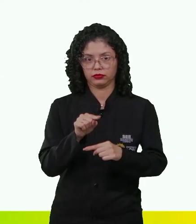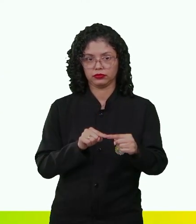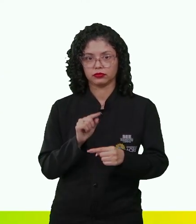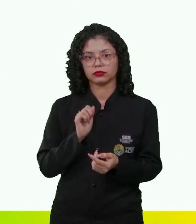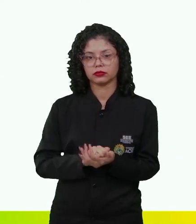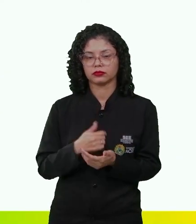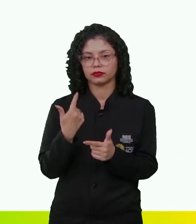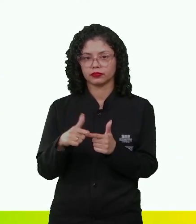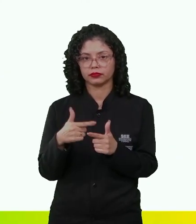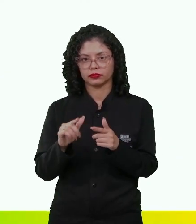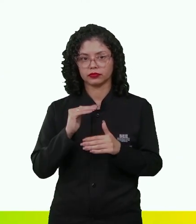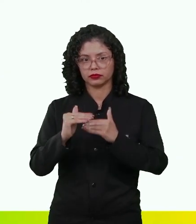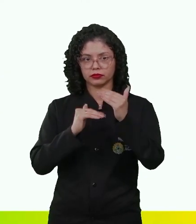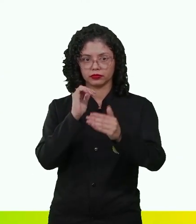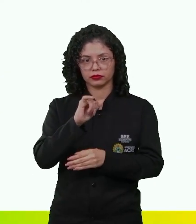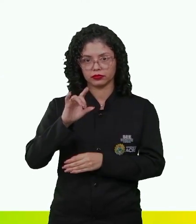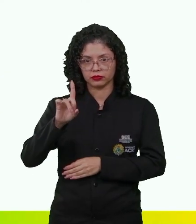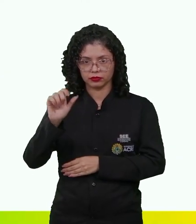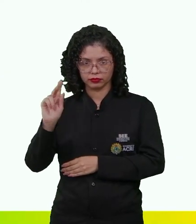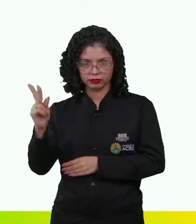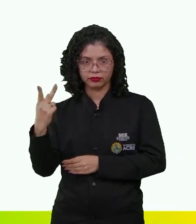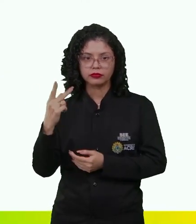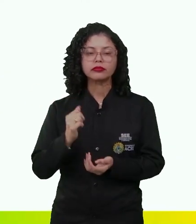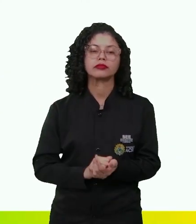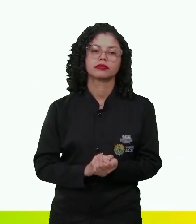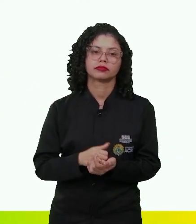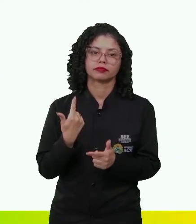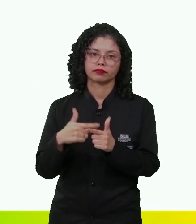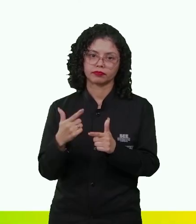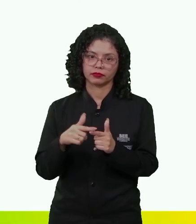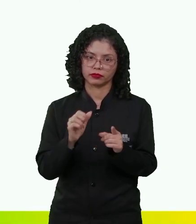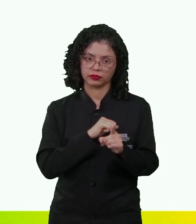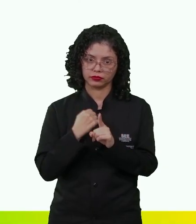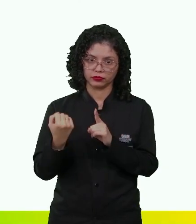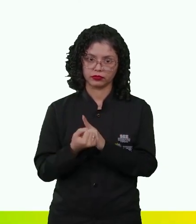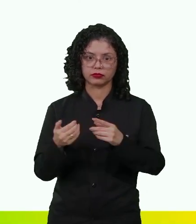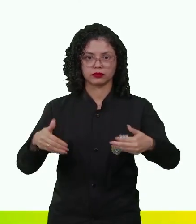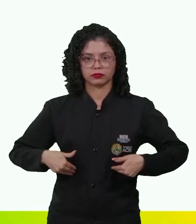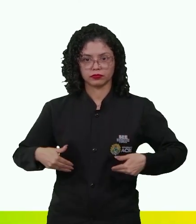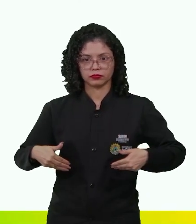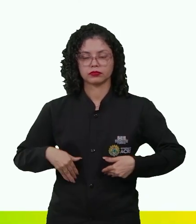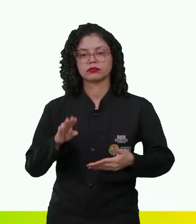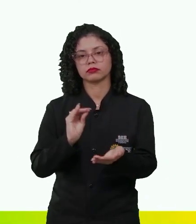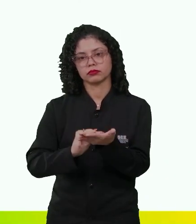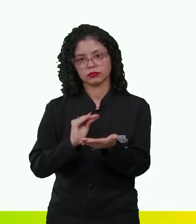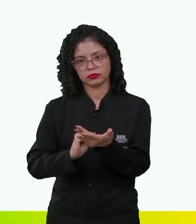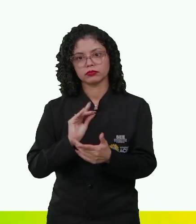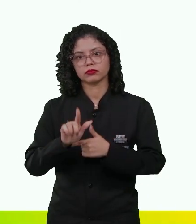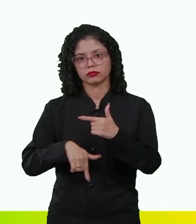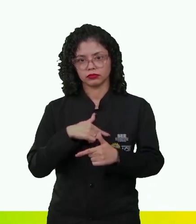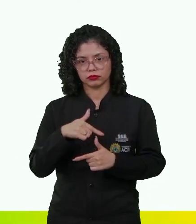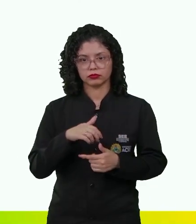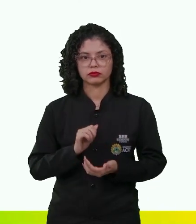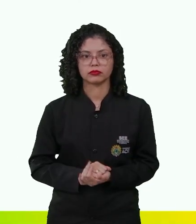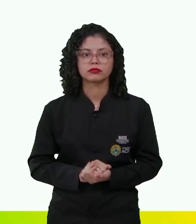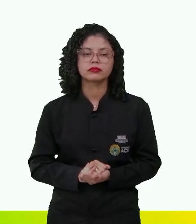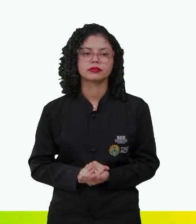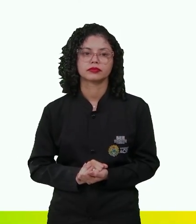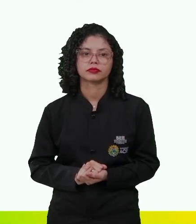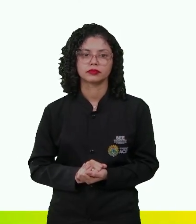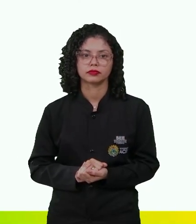dívidas, prejudica o índice de desenvolvimento humano e perpetua problemas sociais como a fome e o desemprego.